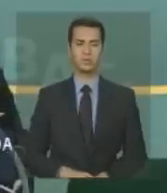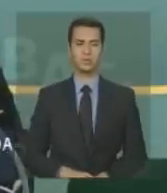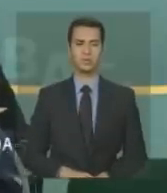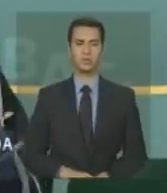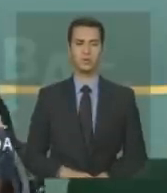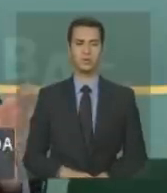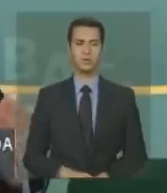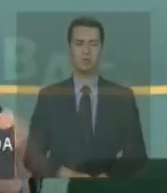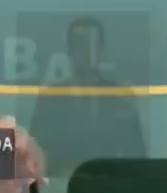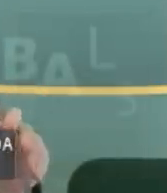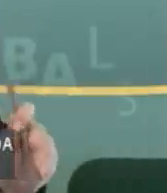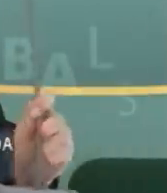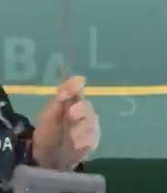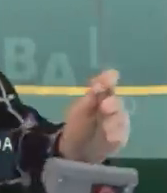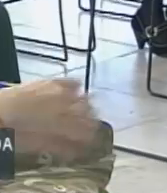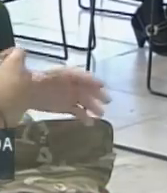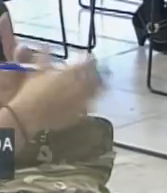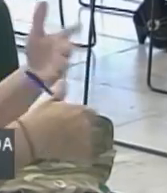emprego